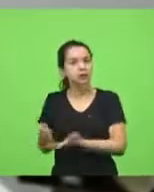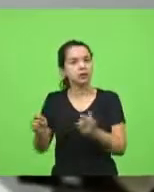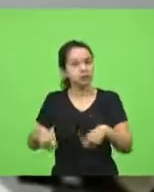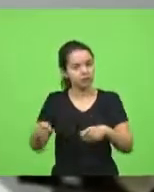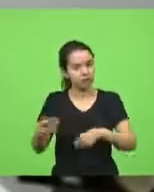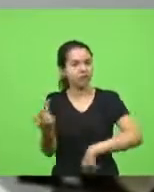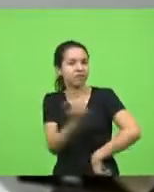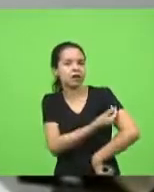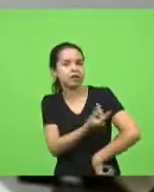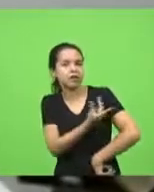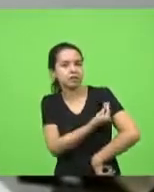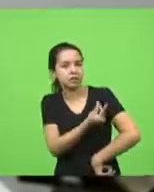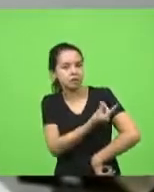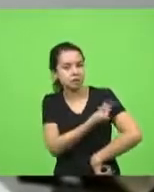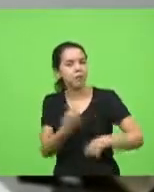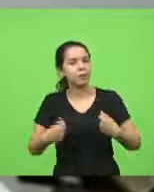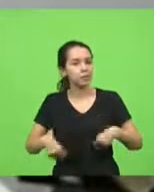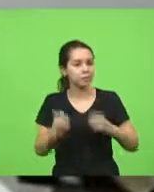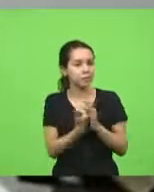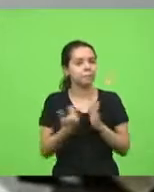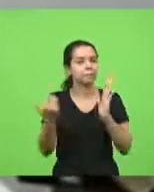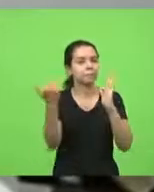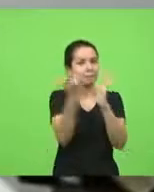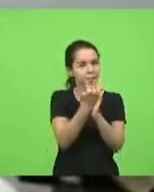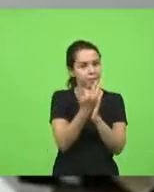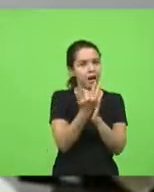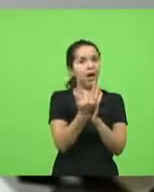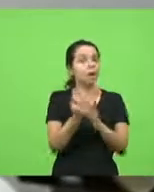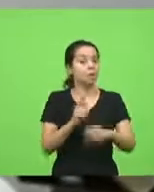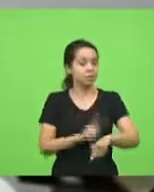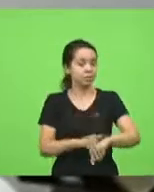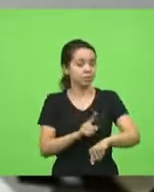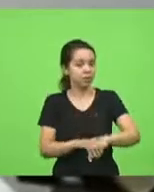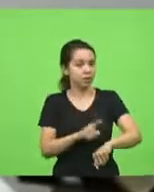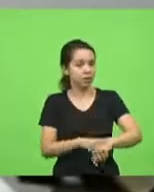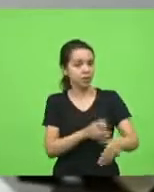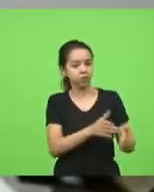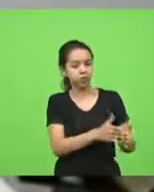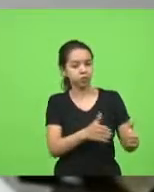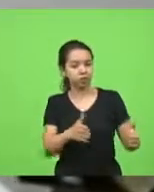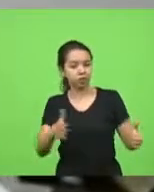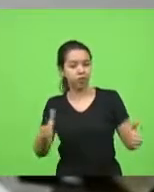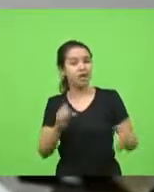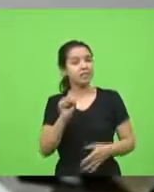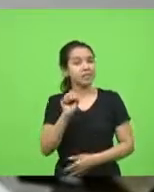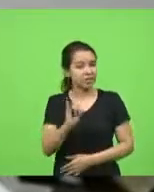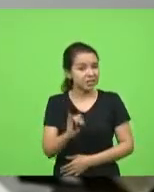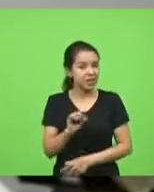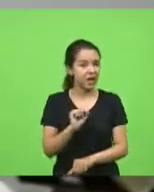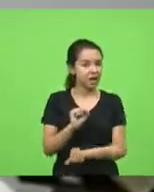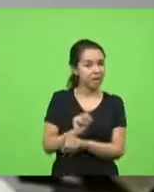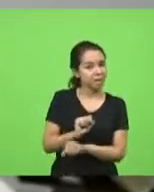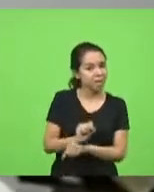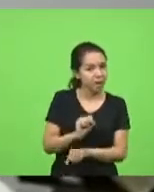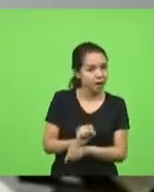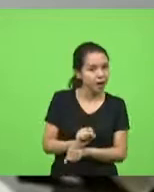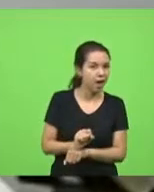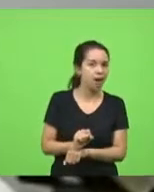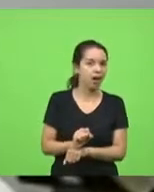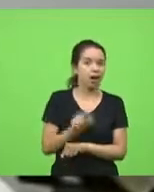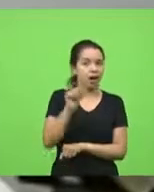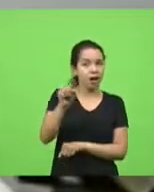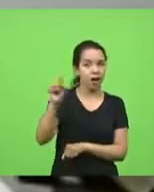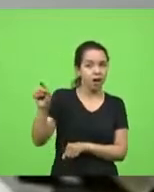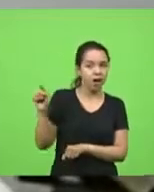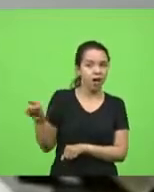de vacinação no que diz respeito ao tempo. Se nós formos esperar tão somente pelos repasses